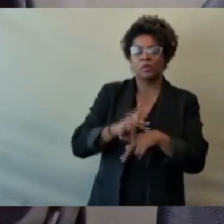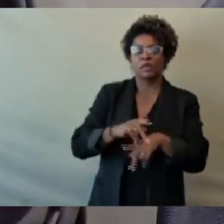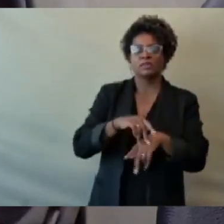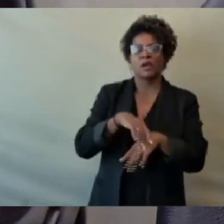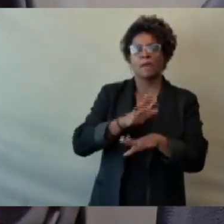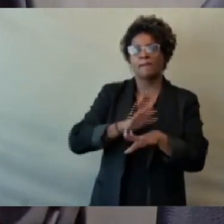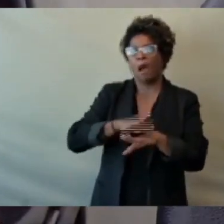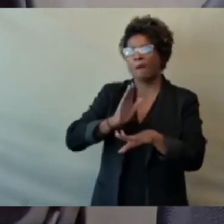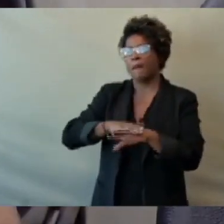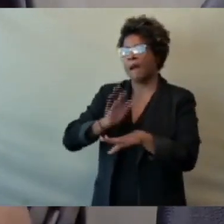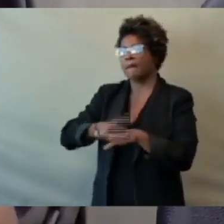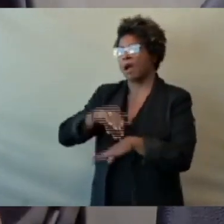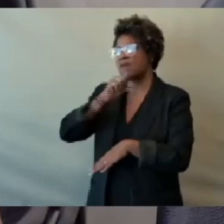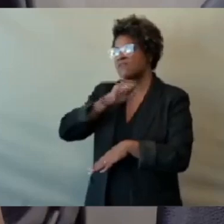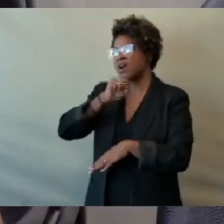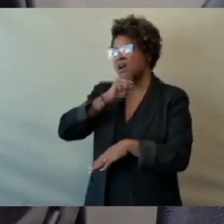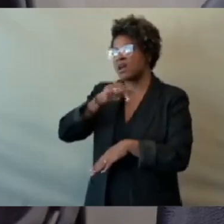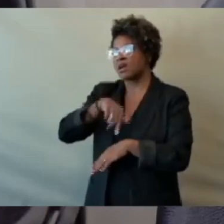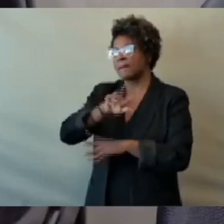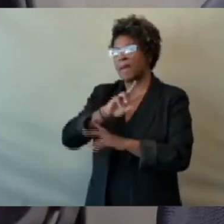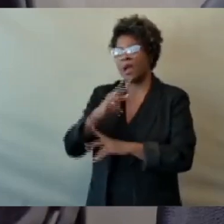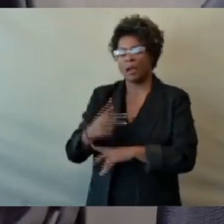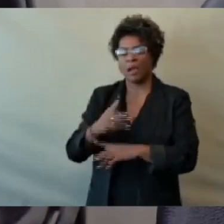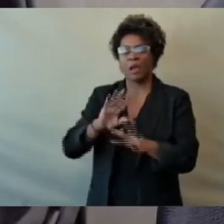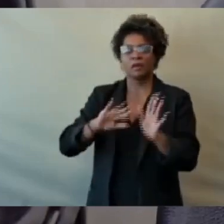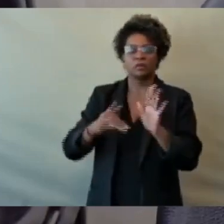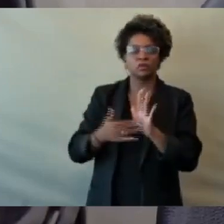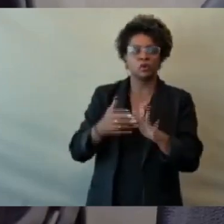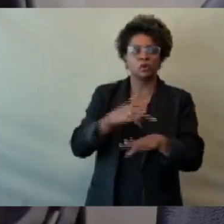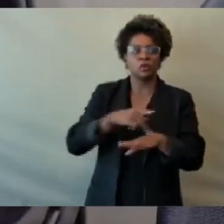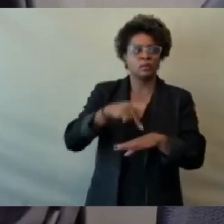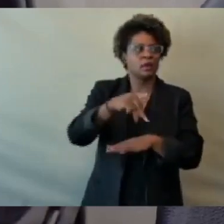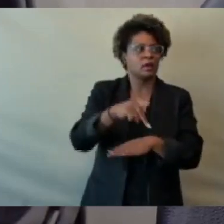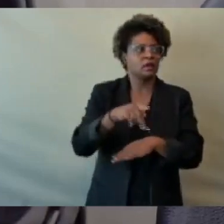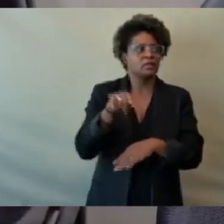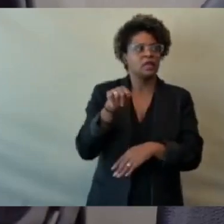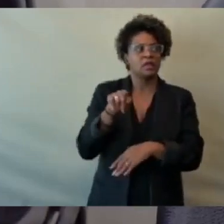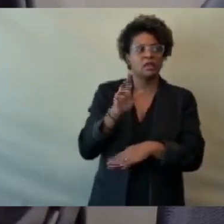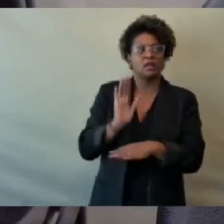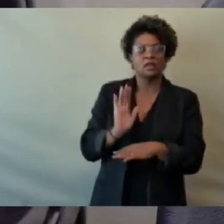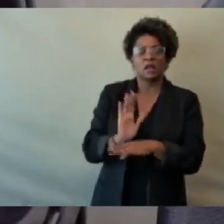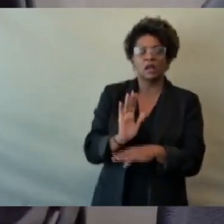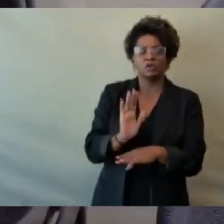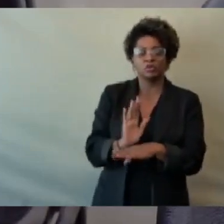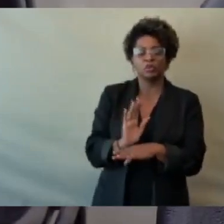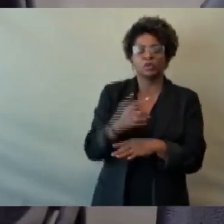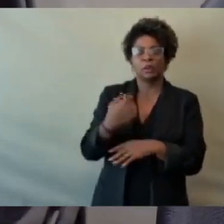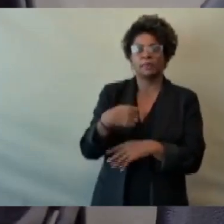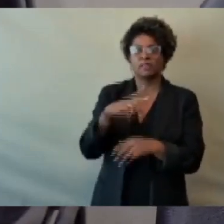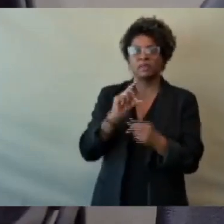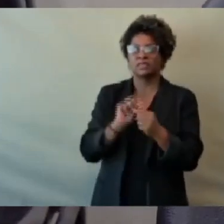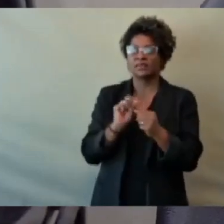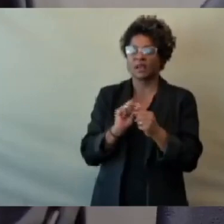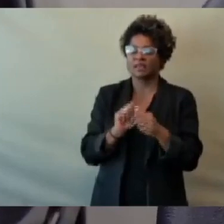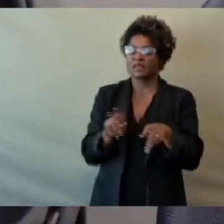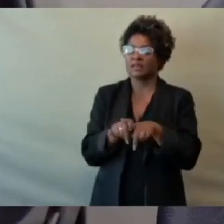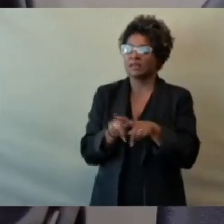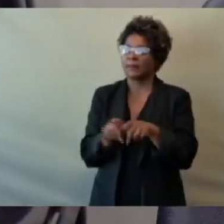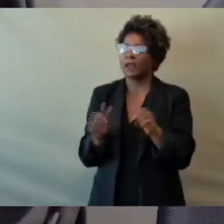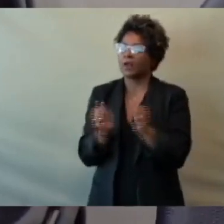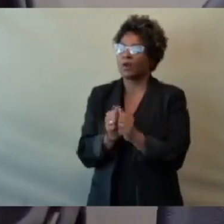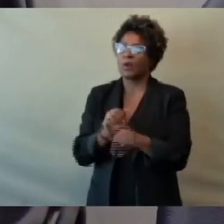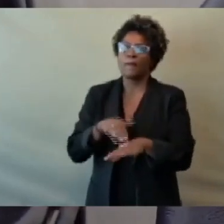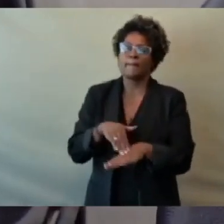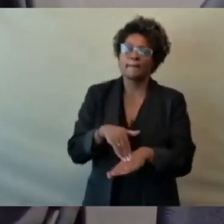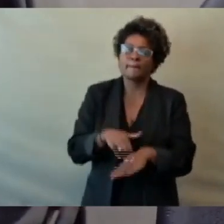Brasil, e essa assistência também é preciso ser feita com mais abrangência para diminuir